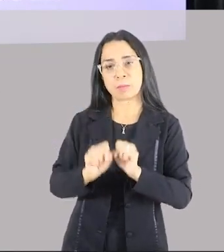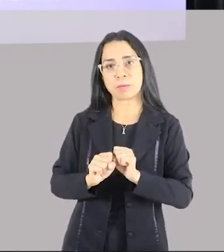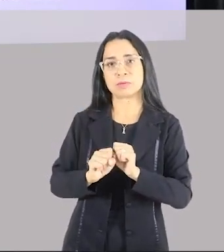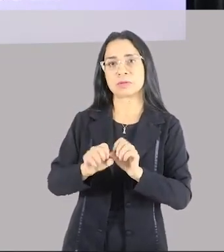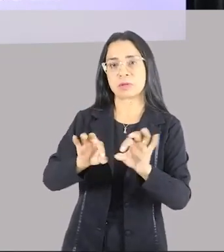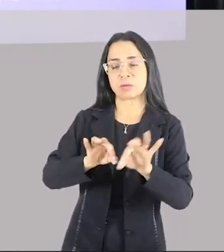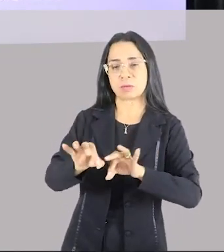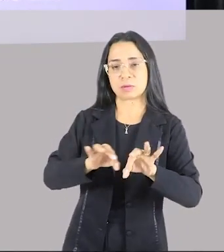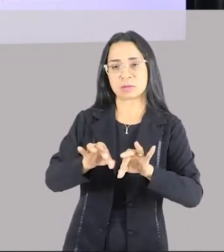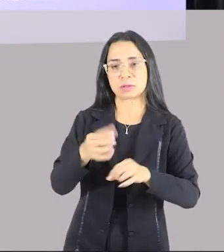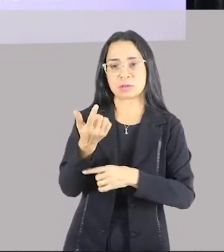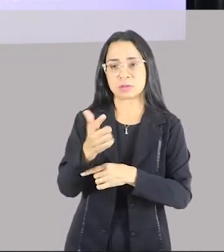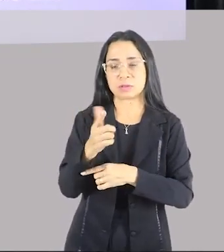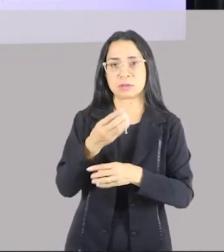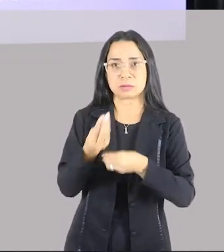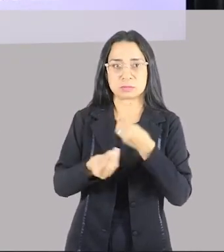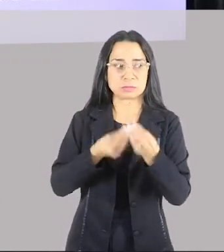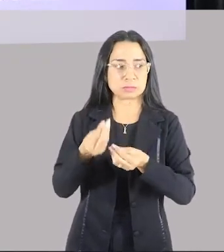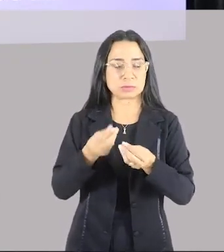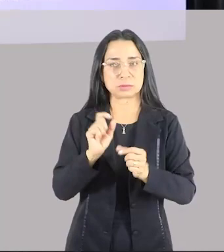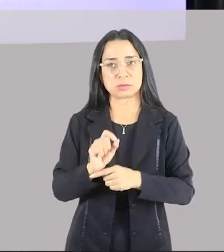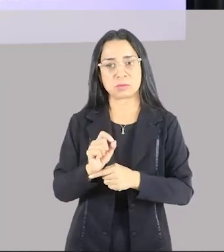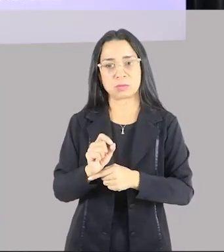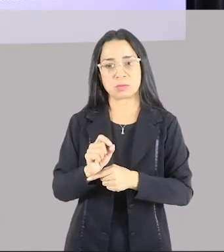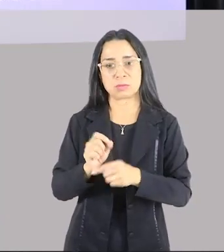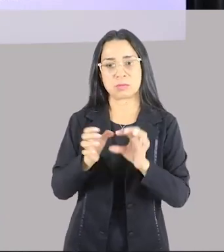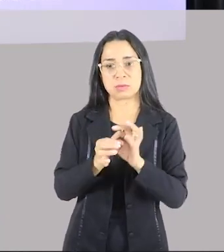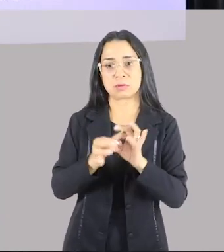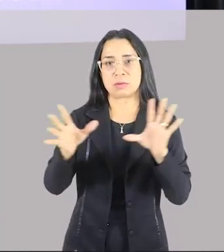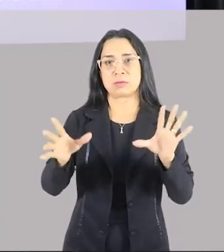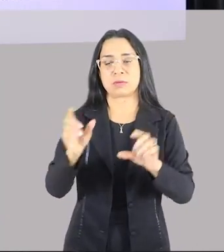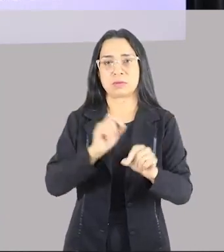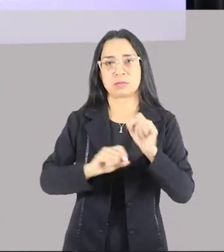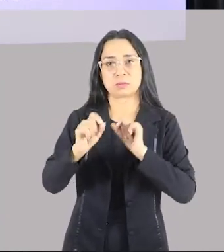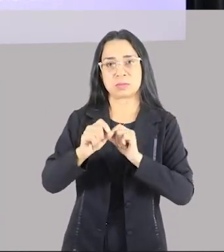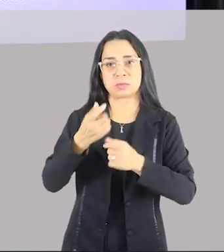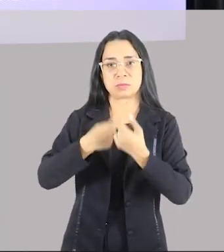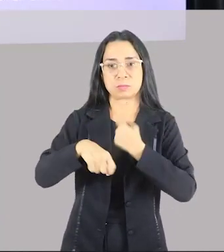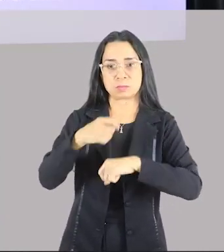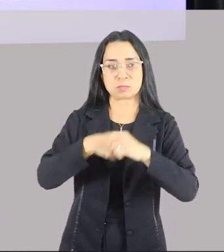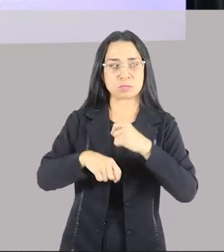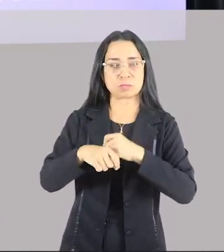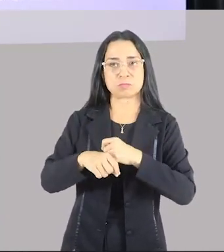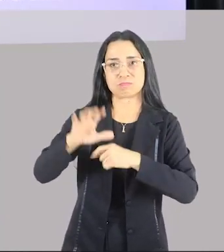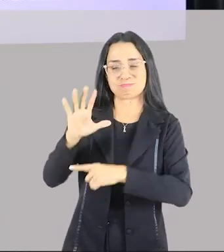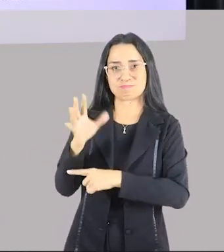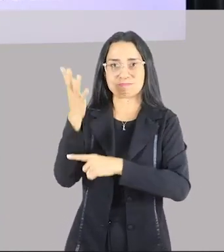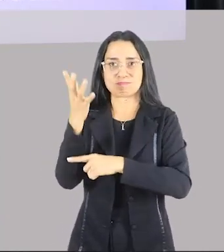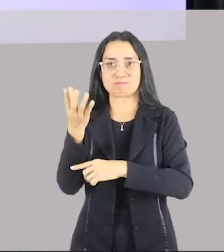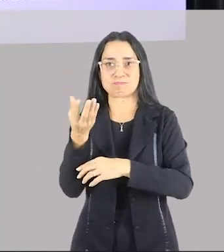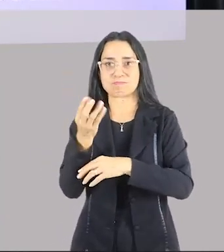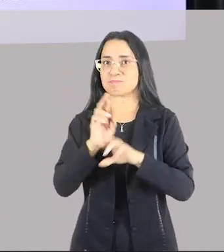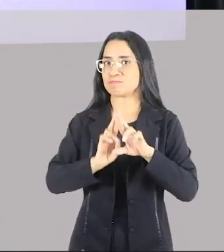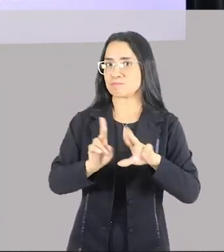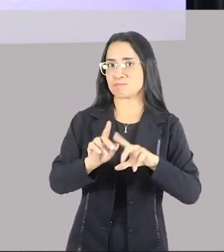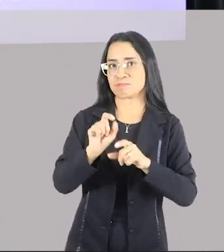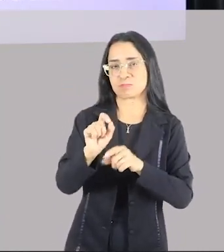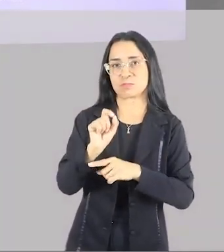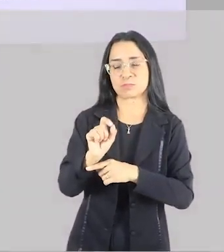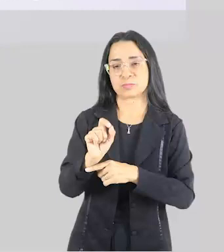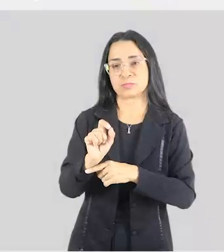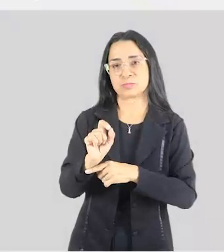Portanto, não há, nesse caso do ato vinculado, a liberdade para o administrador agir de forma diferente